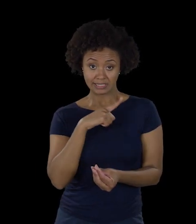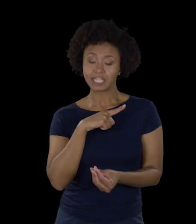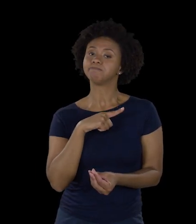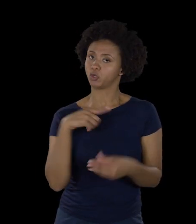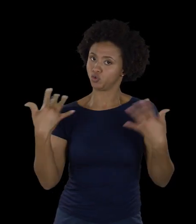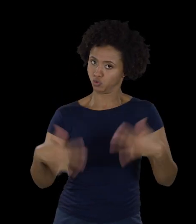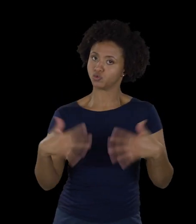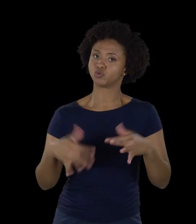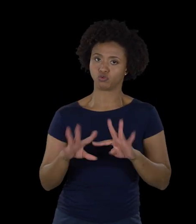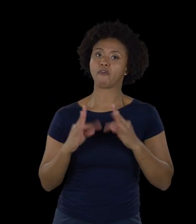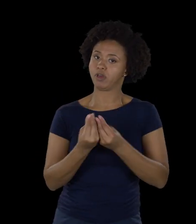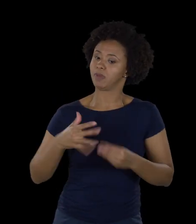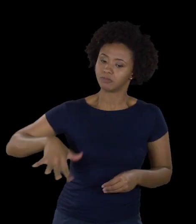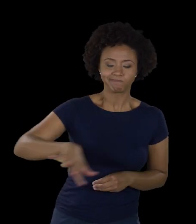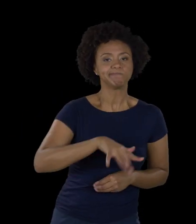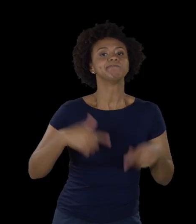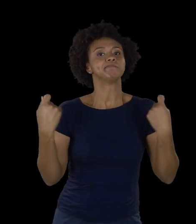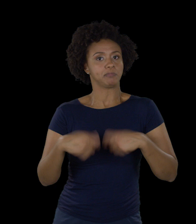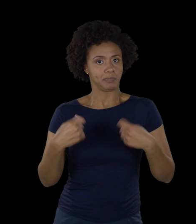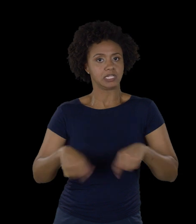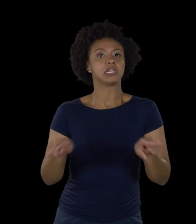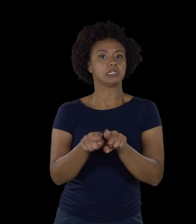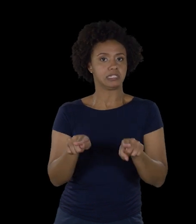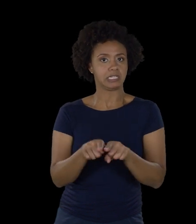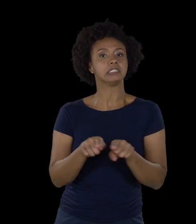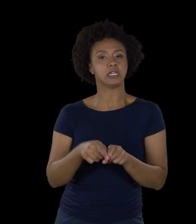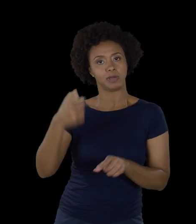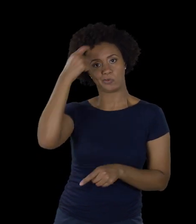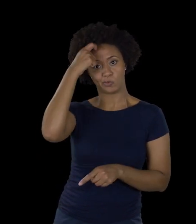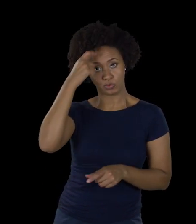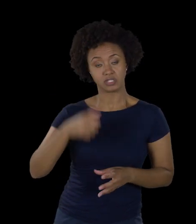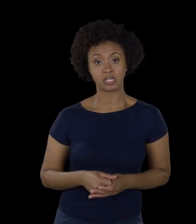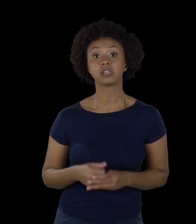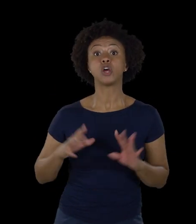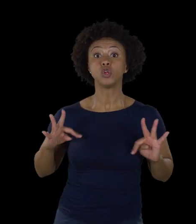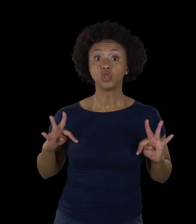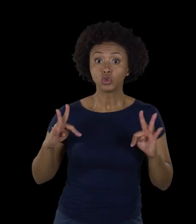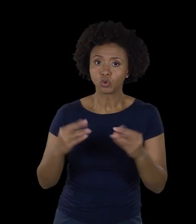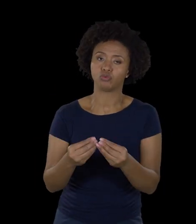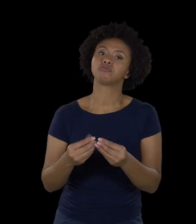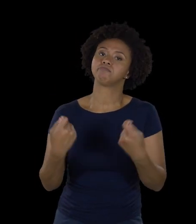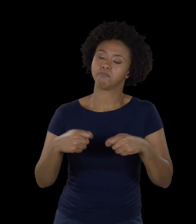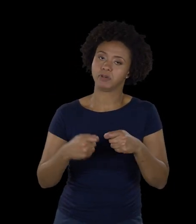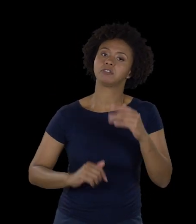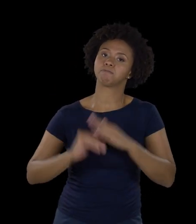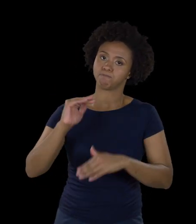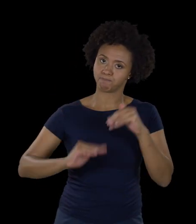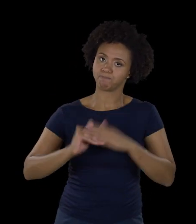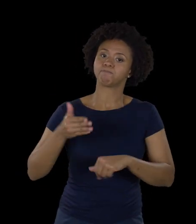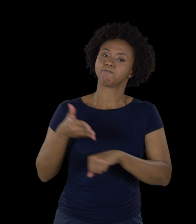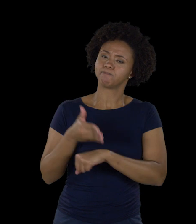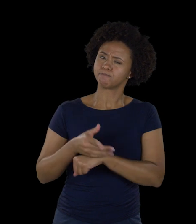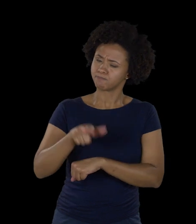estender até os demais entes. A educação financeira deve ser inclusiva, envolver todos os membros. Por isso,